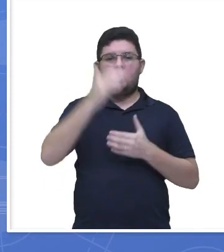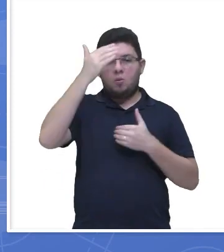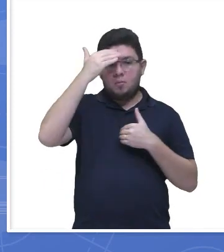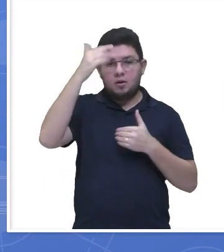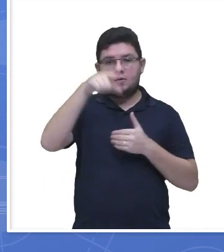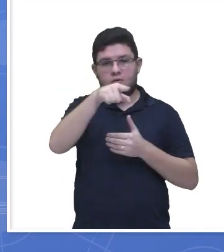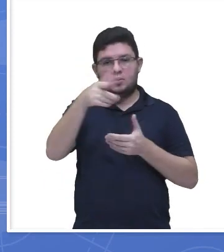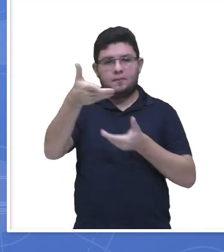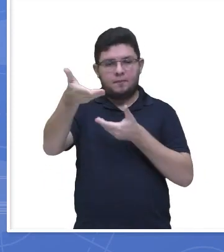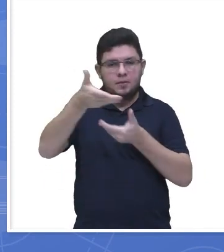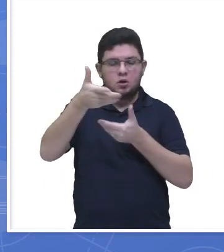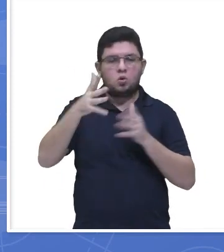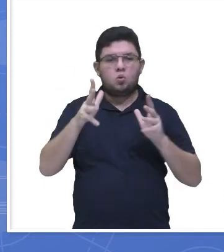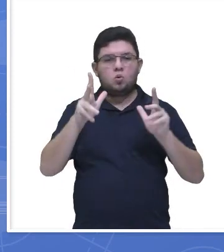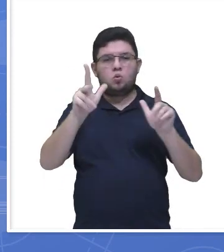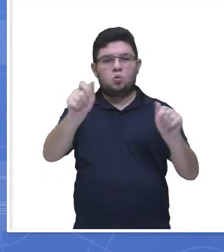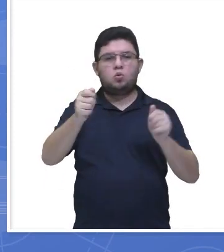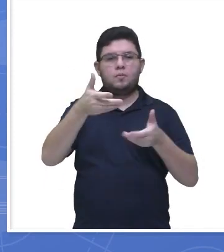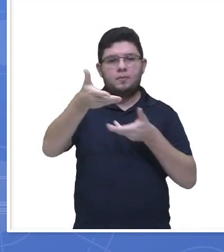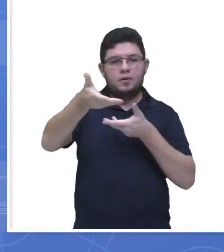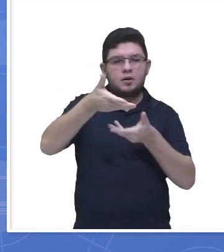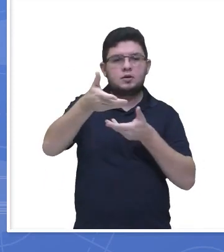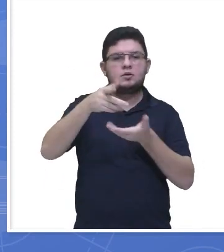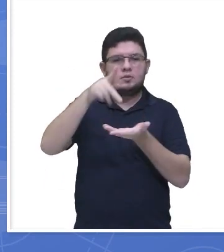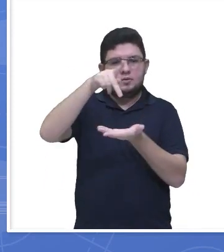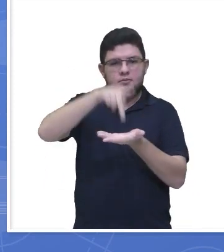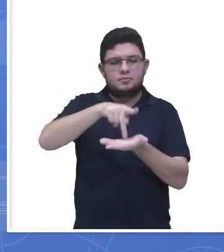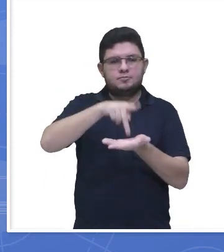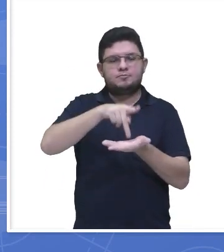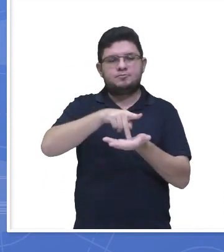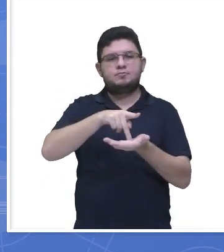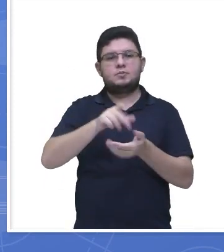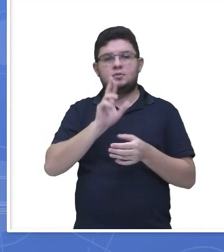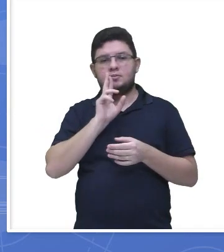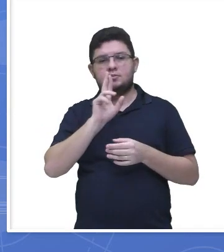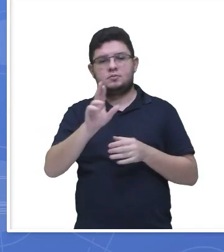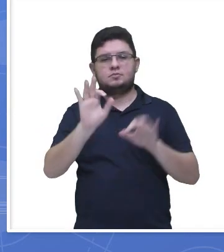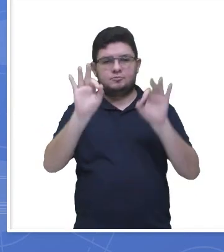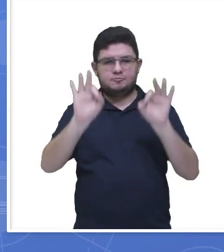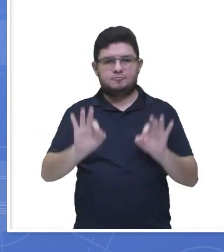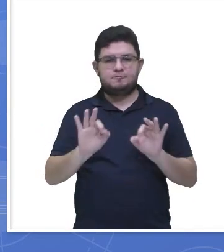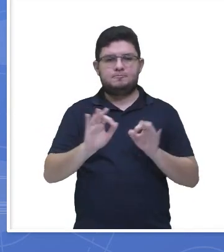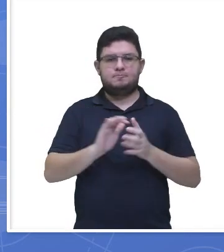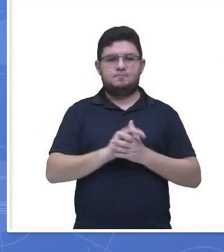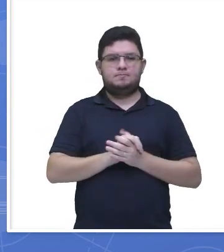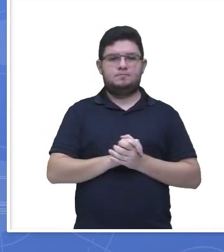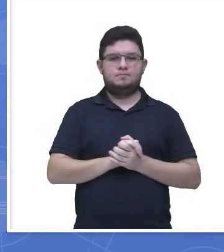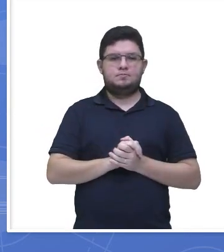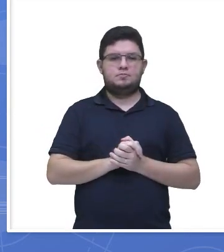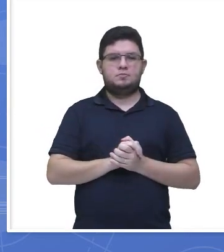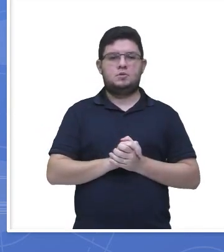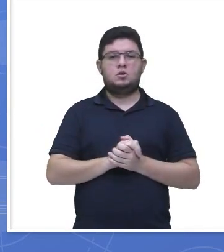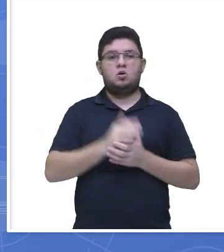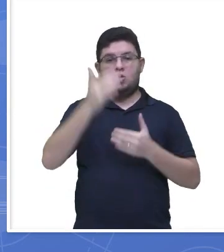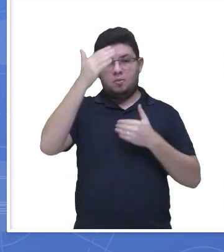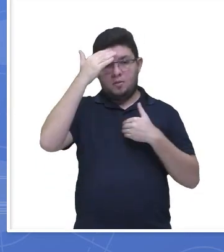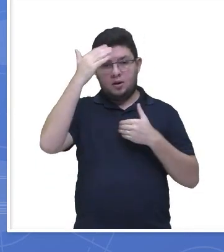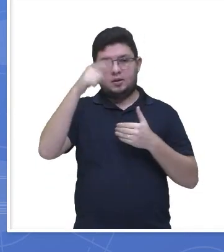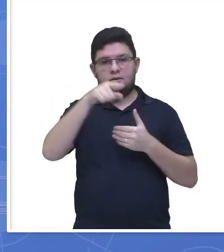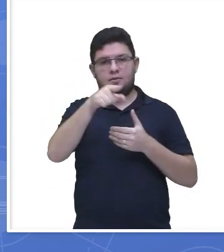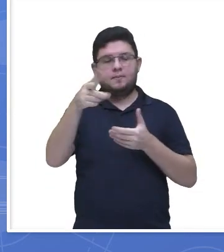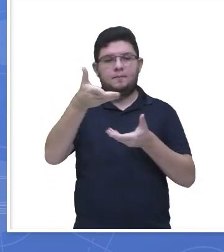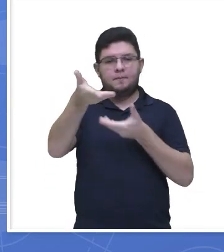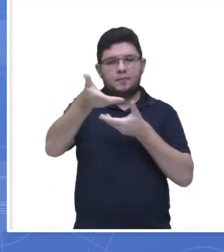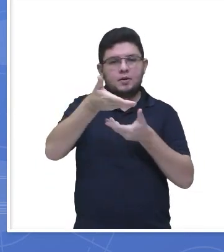participação e todos que participaram aqui realmente acertaram, tá bom? Então, obrigado pela participação de